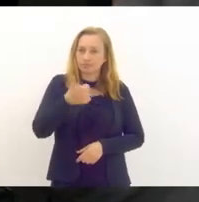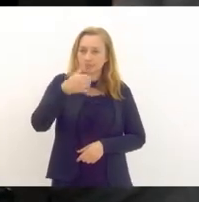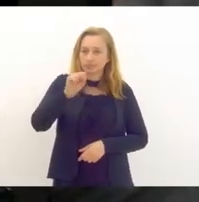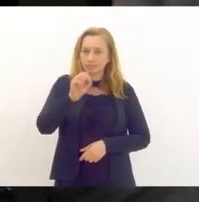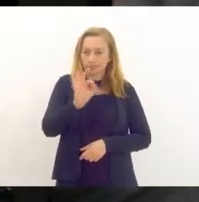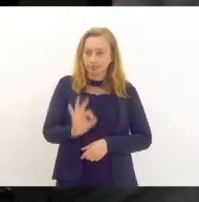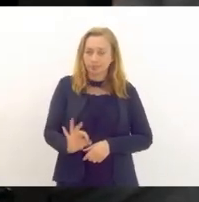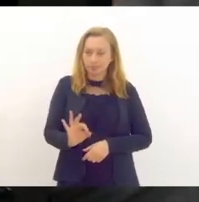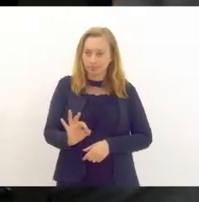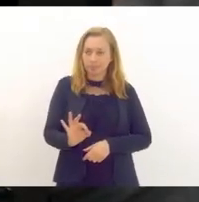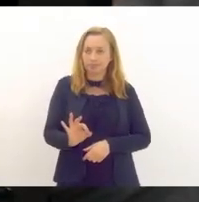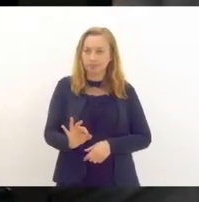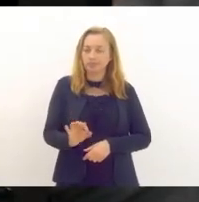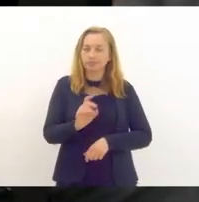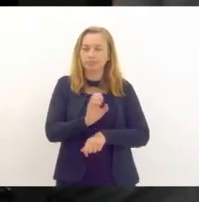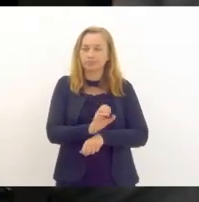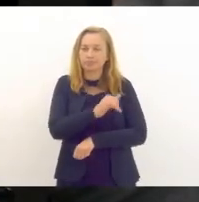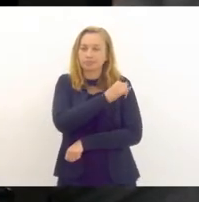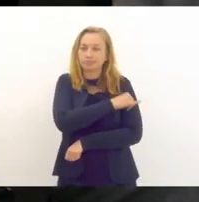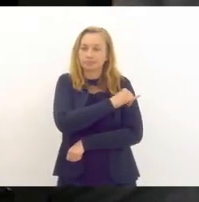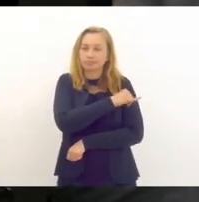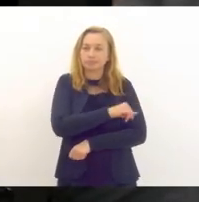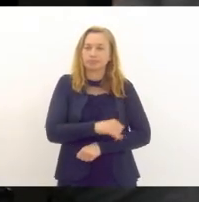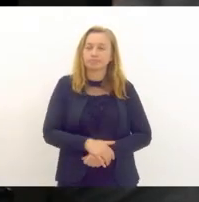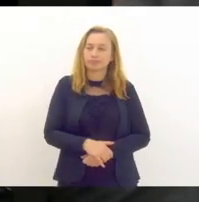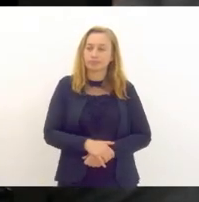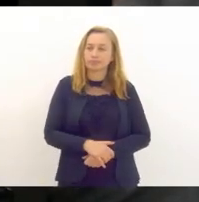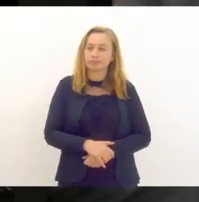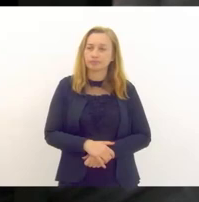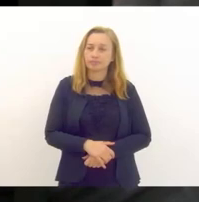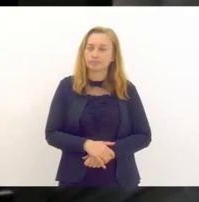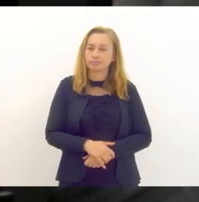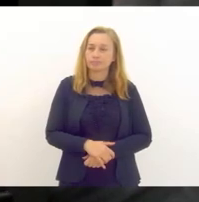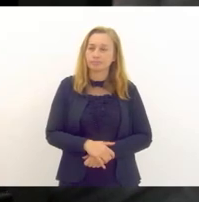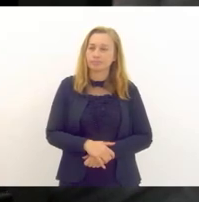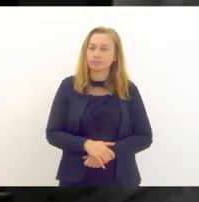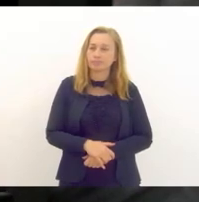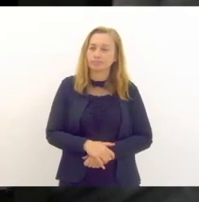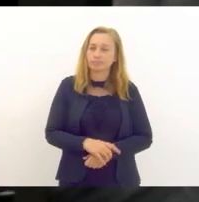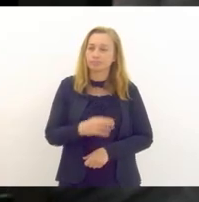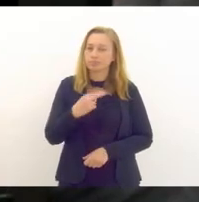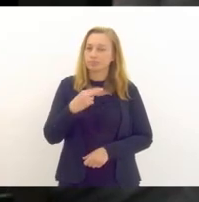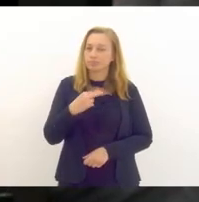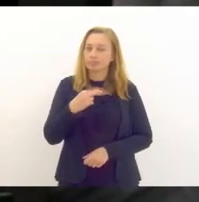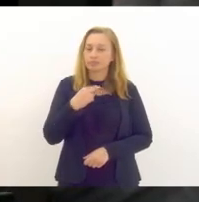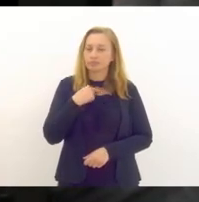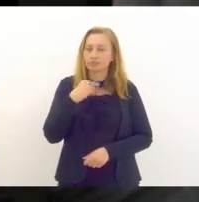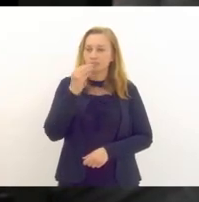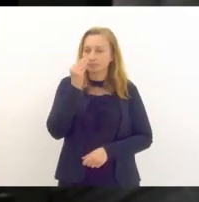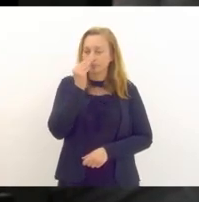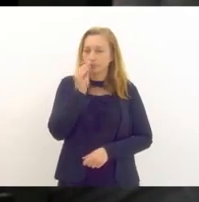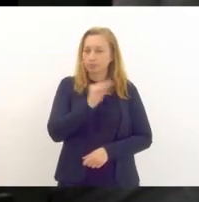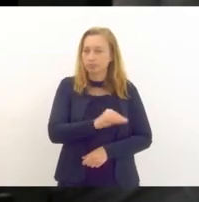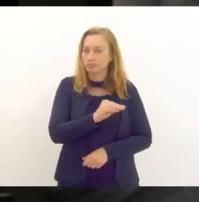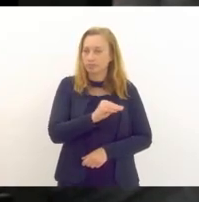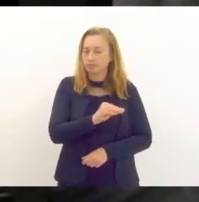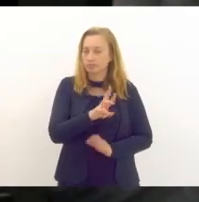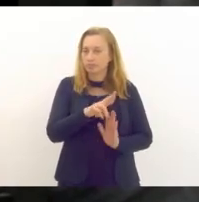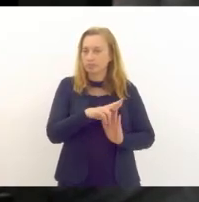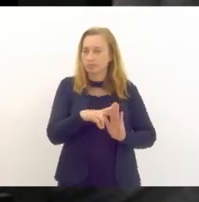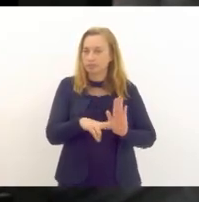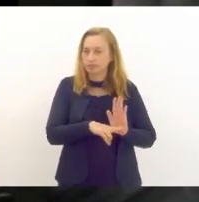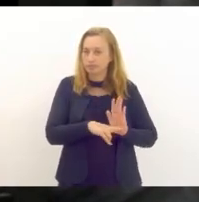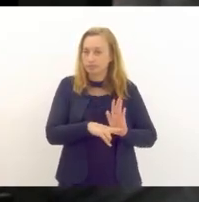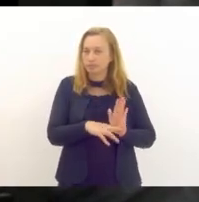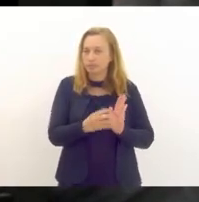de maneira que o Estado do Rio de Janeiro sob hipótese poderia desconfir a norma Geral de direito